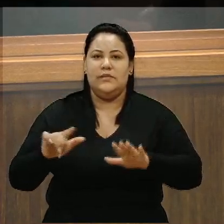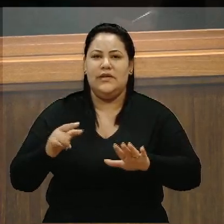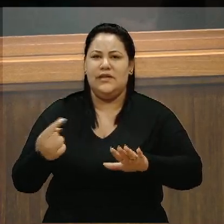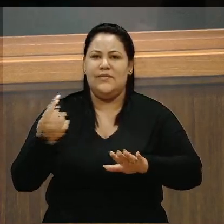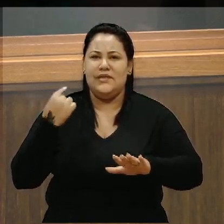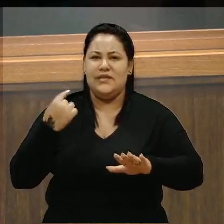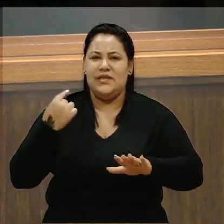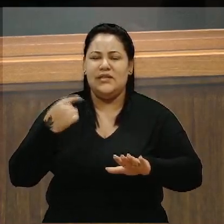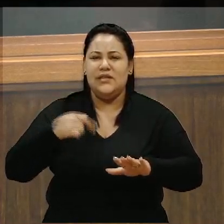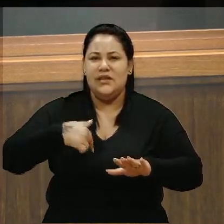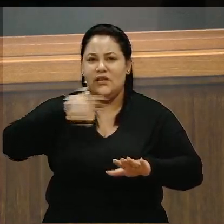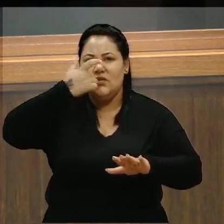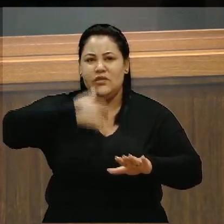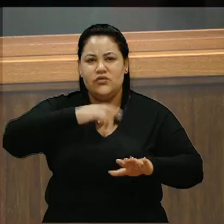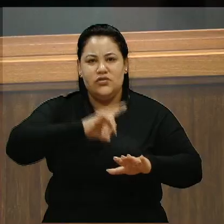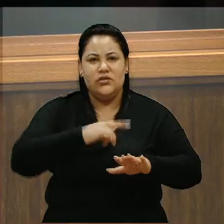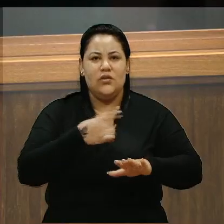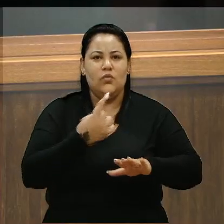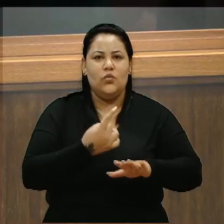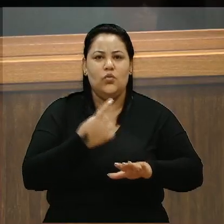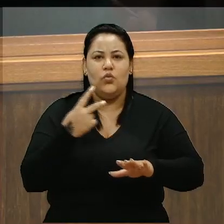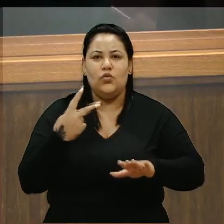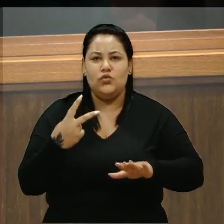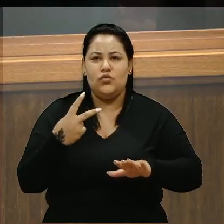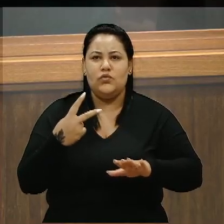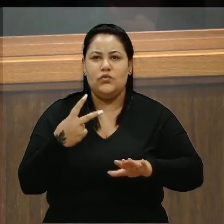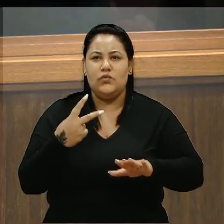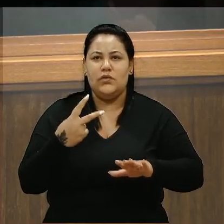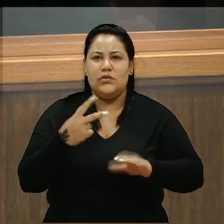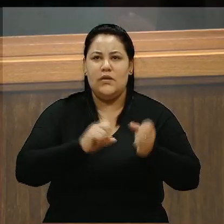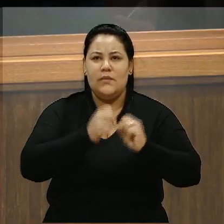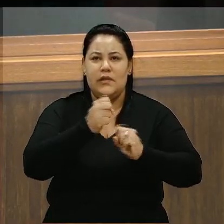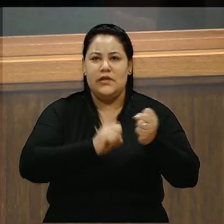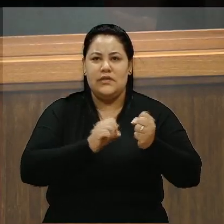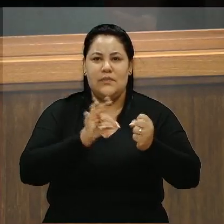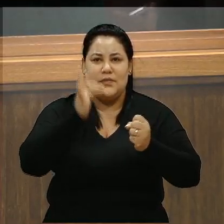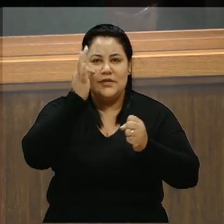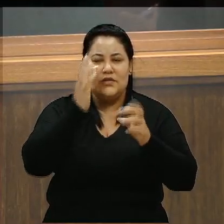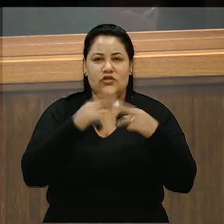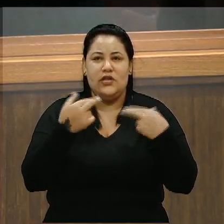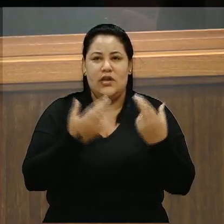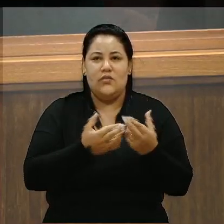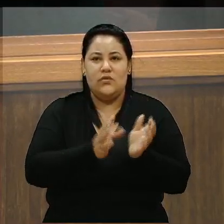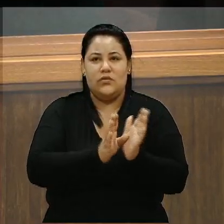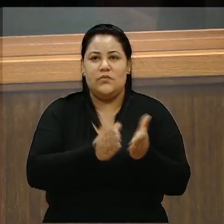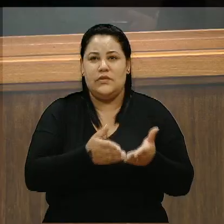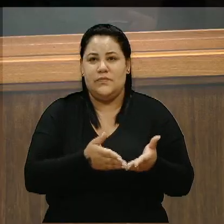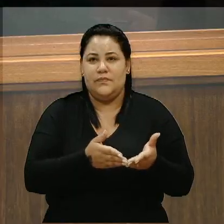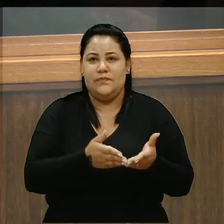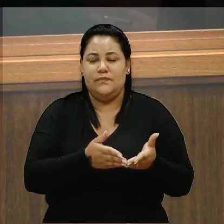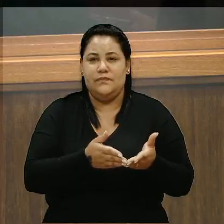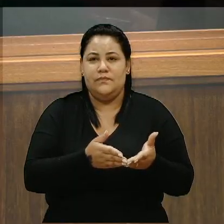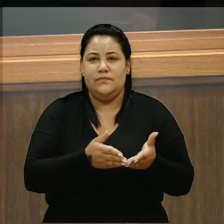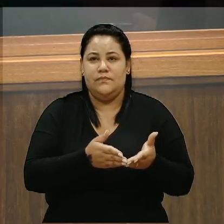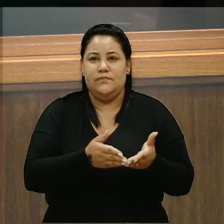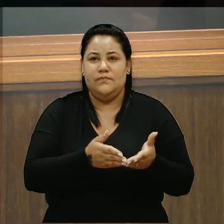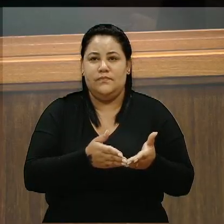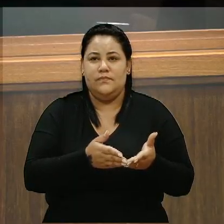1 ou 2 órgãos do município presente na reunião do comitê. Então, isso é muito